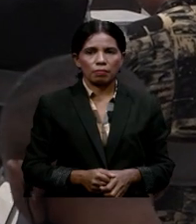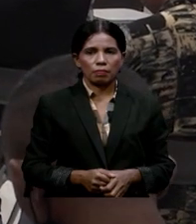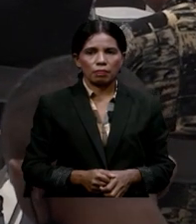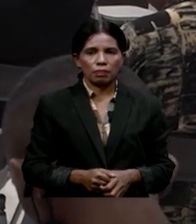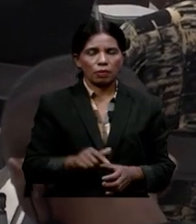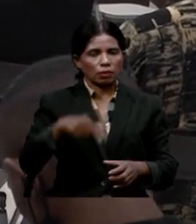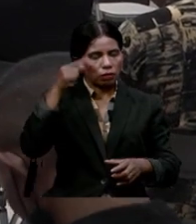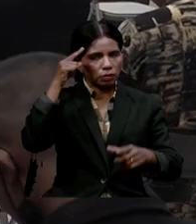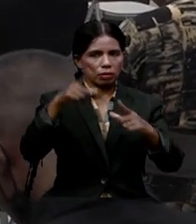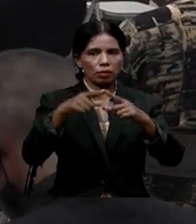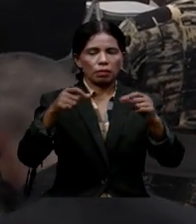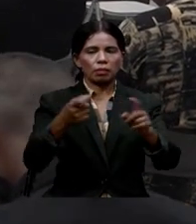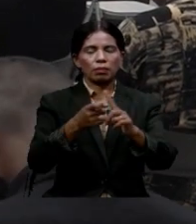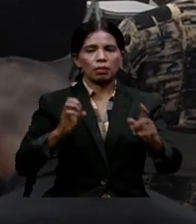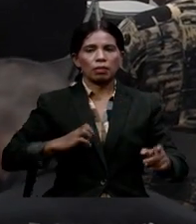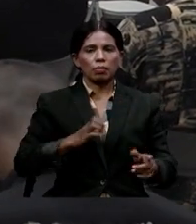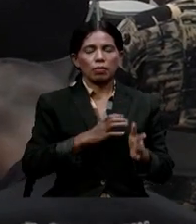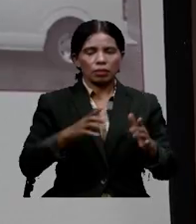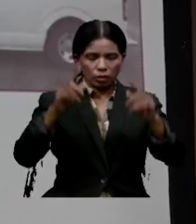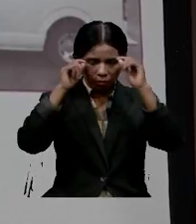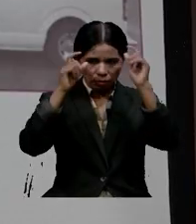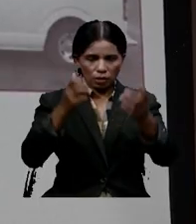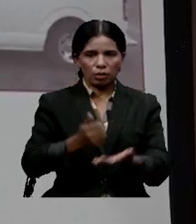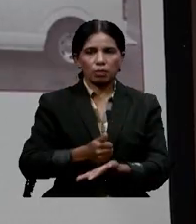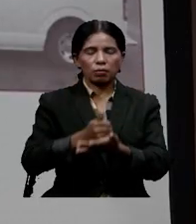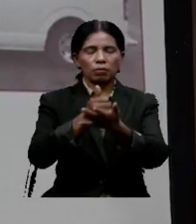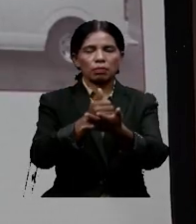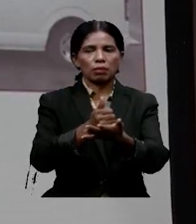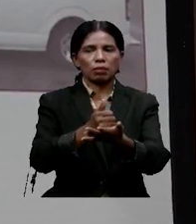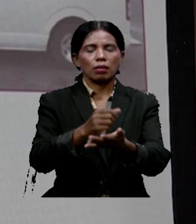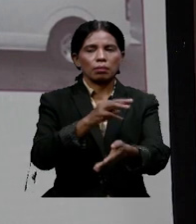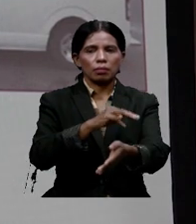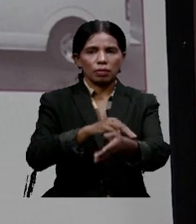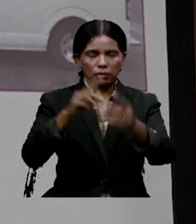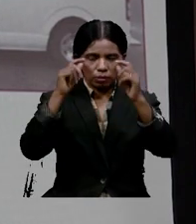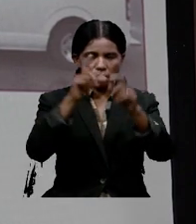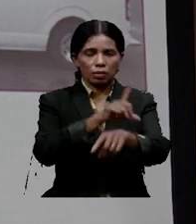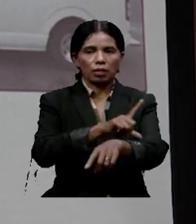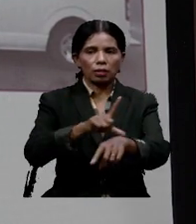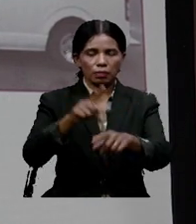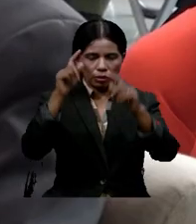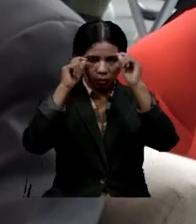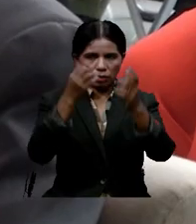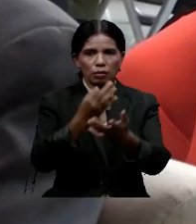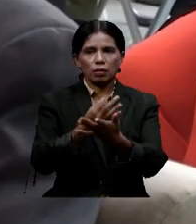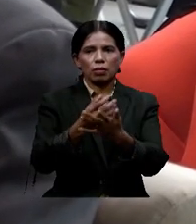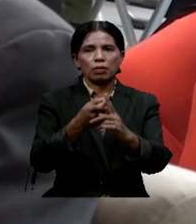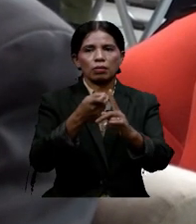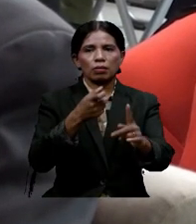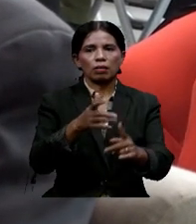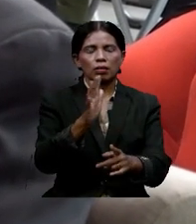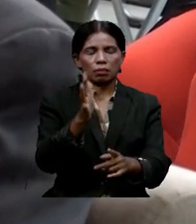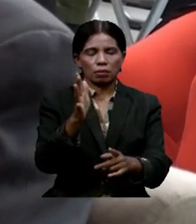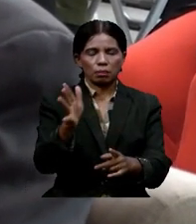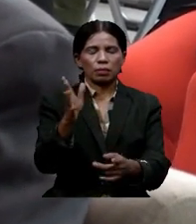Governo do Japão lhe usa embaixada em Timor-Leste apoia a ambulância rouba Missão Lepra Timor-Leste o orçamento lhe urriu em Limanulu